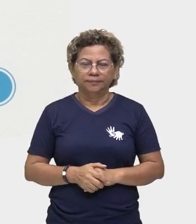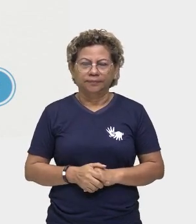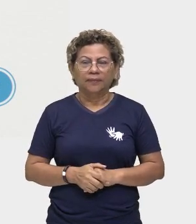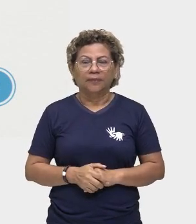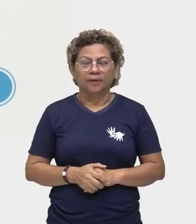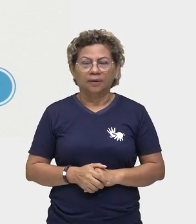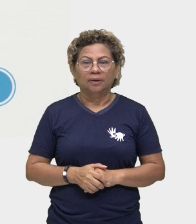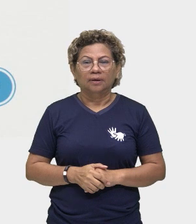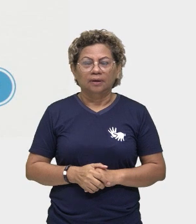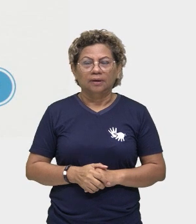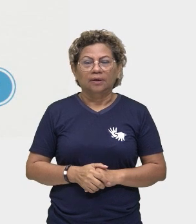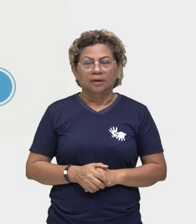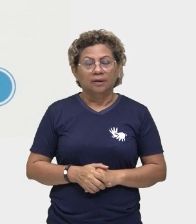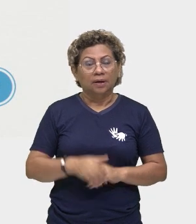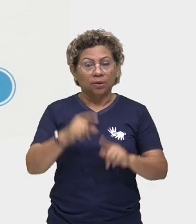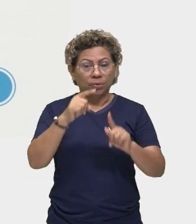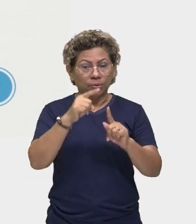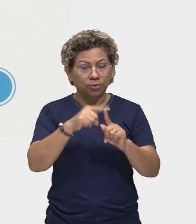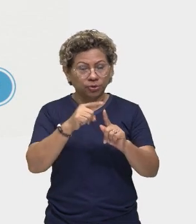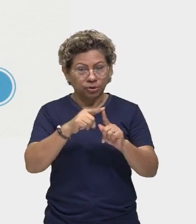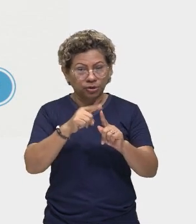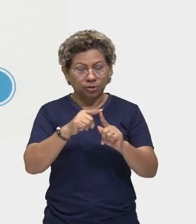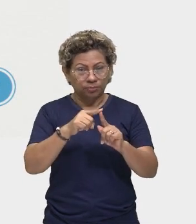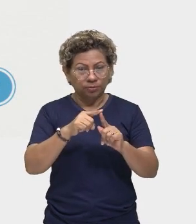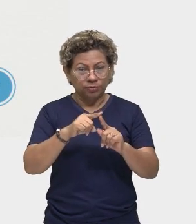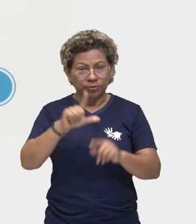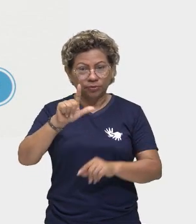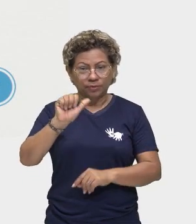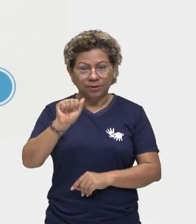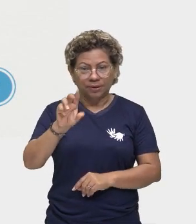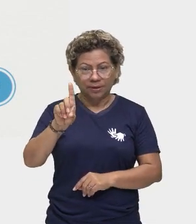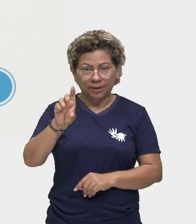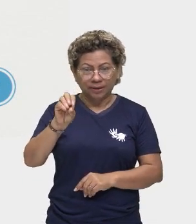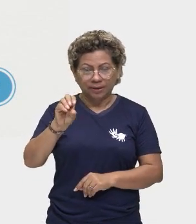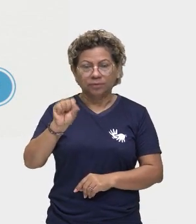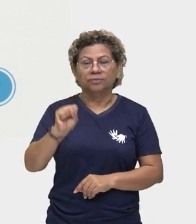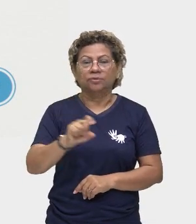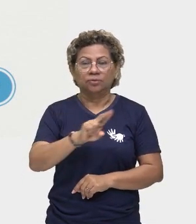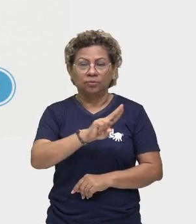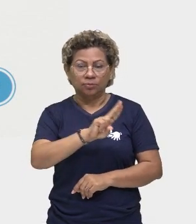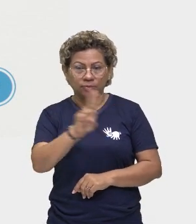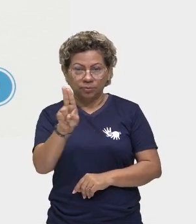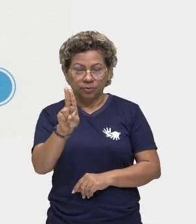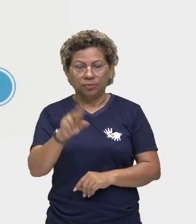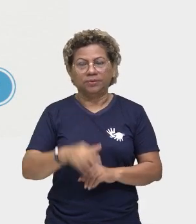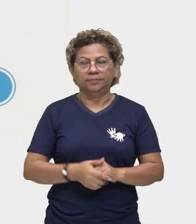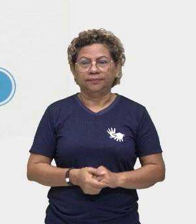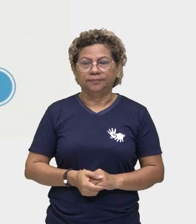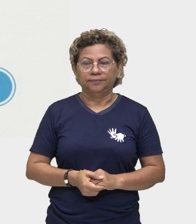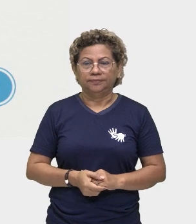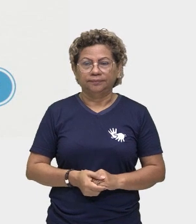número de lados, eles podem ser classificados em nome.